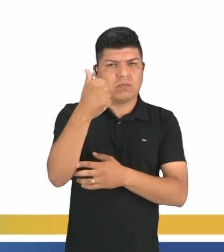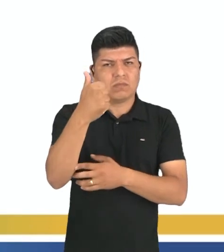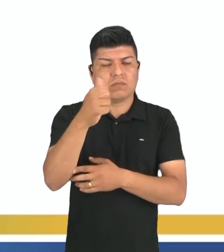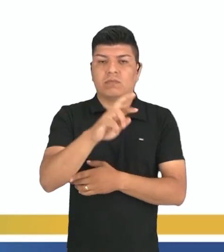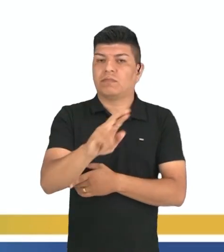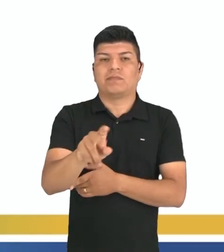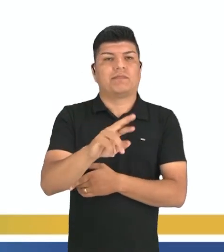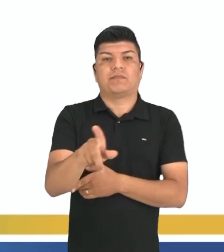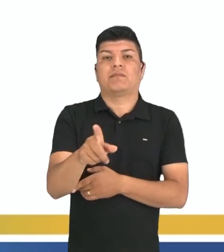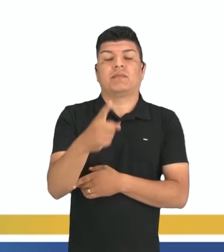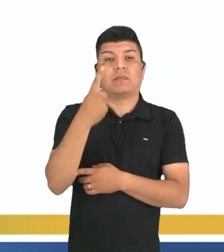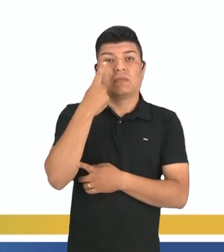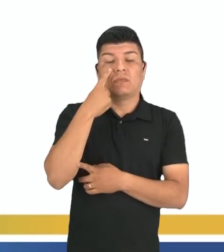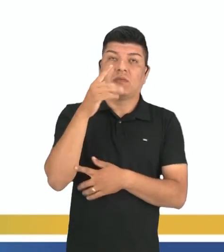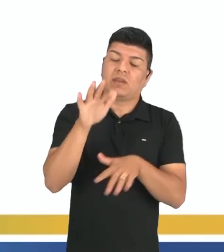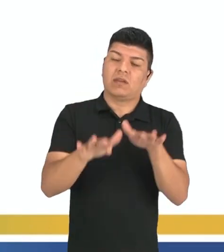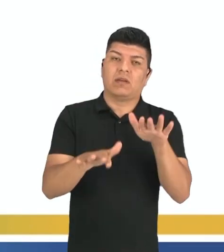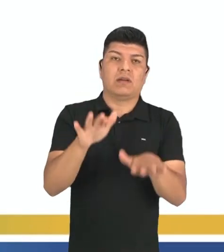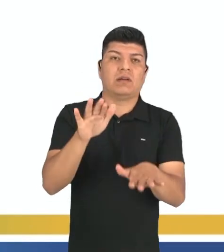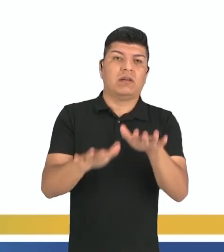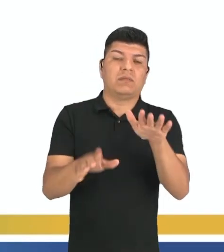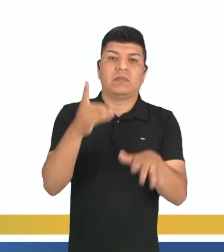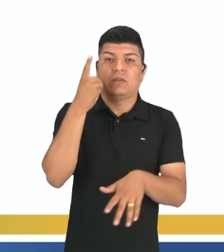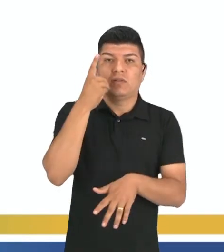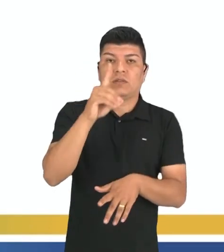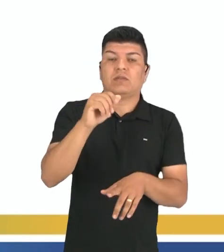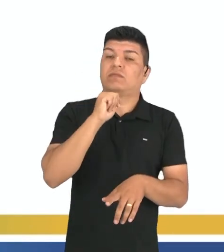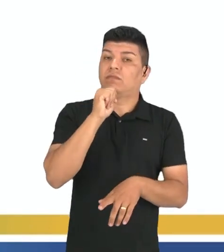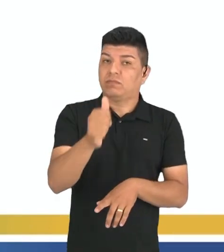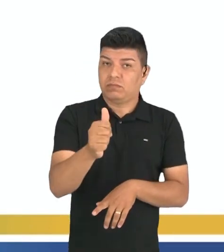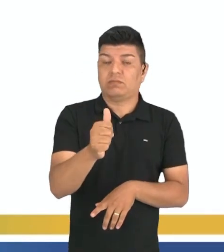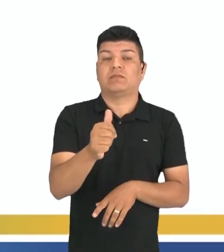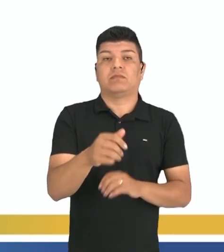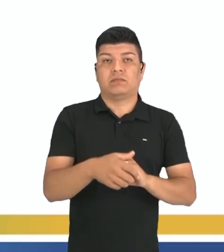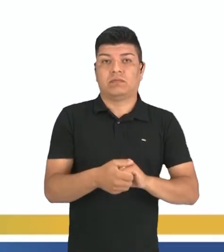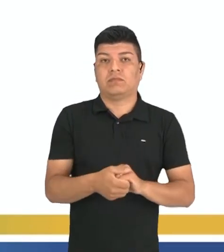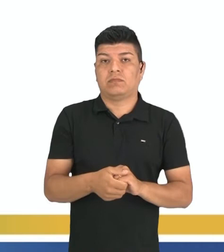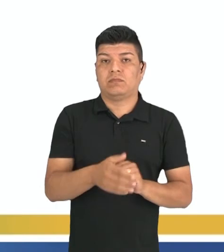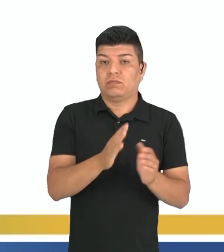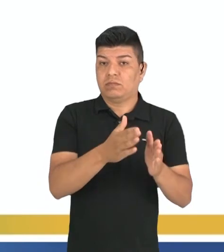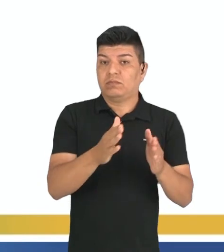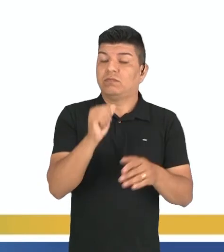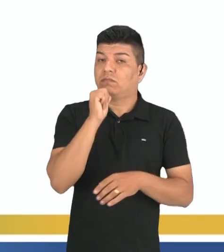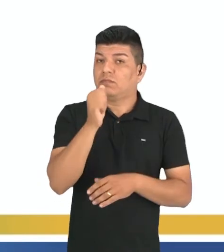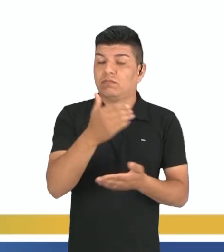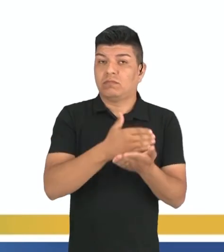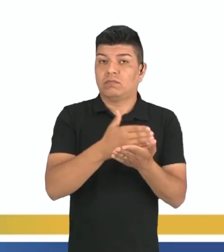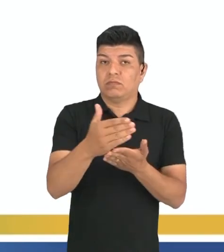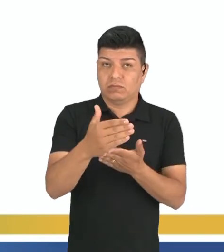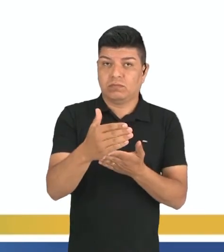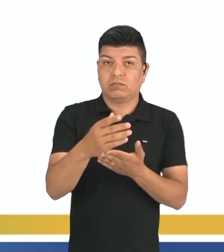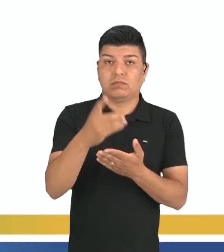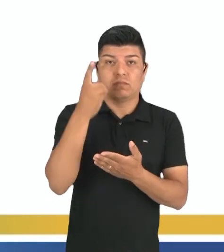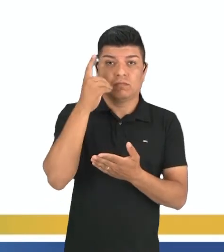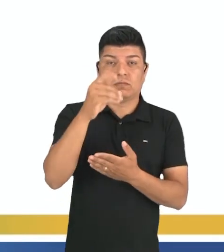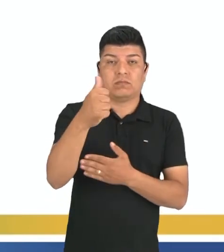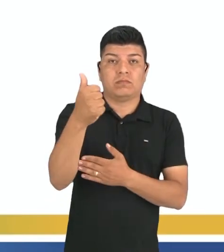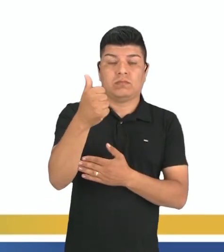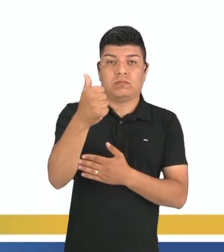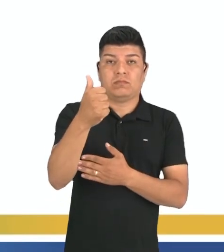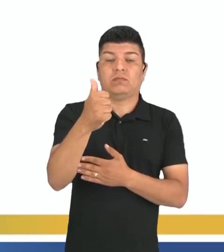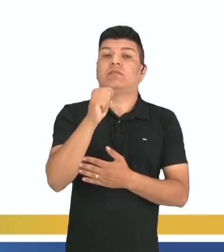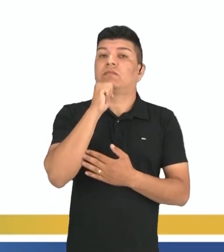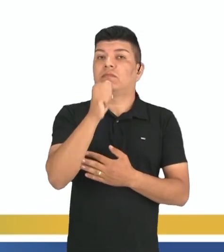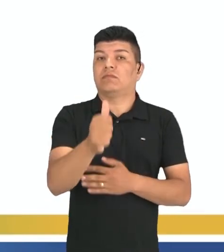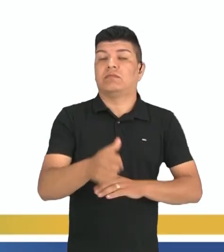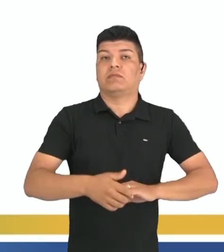a gente viu que ele vai depender do dia da menstruação. O ciclo menstrual, ele inicia com o primeiro dia da